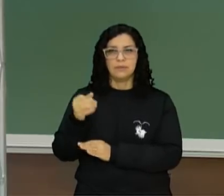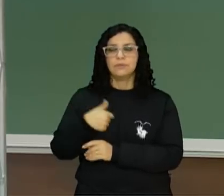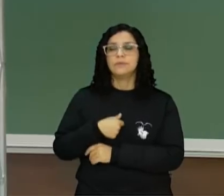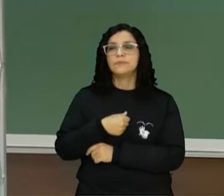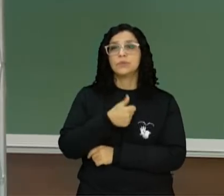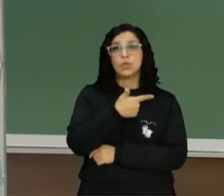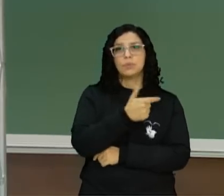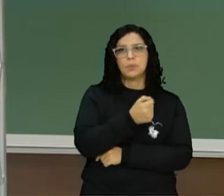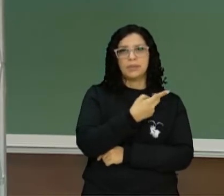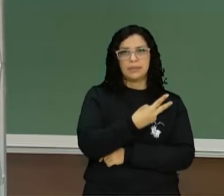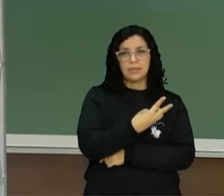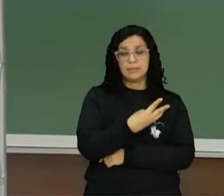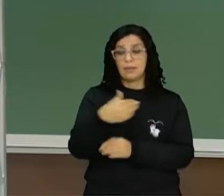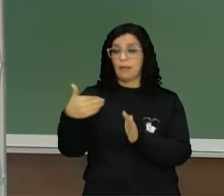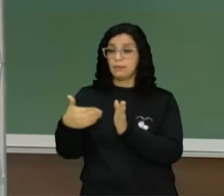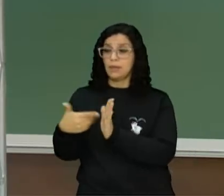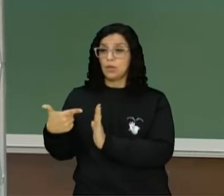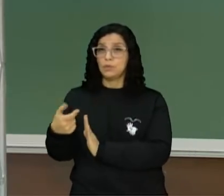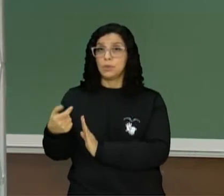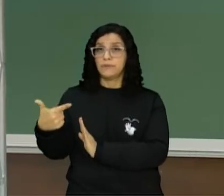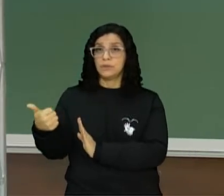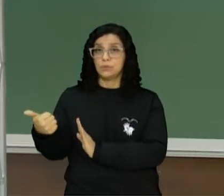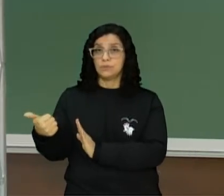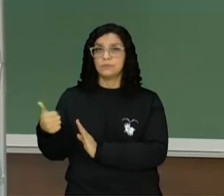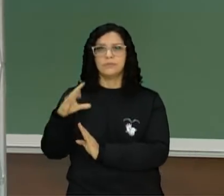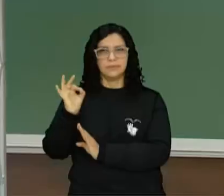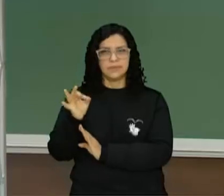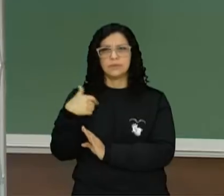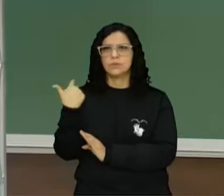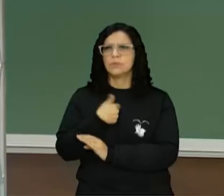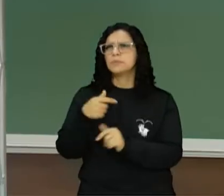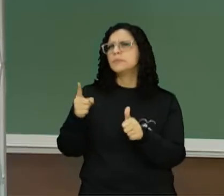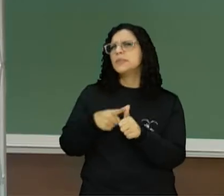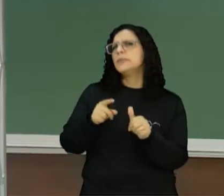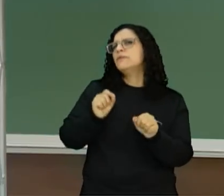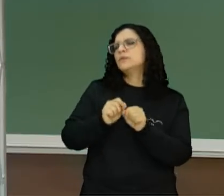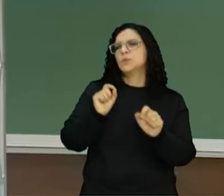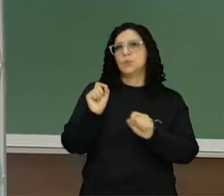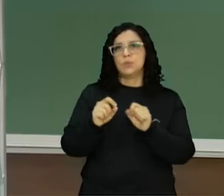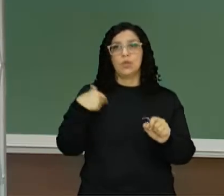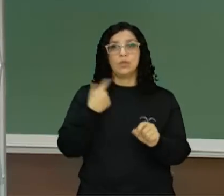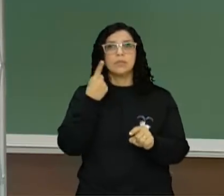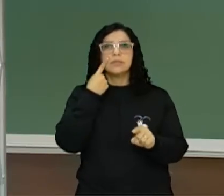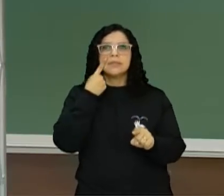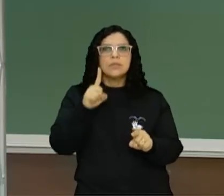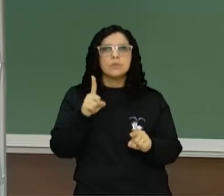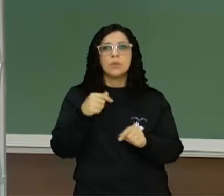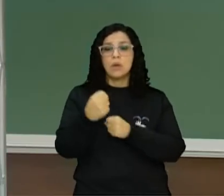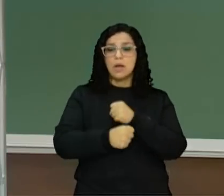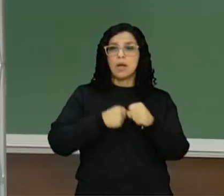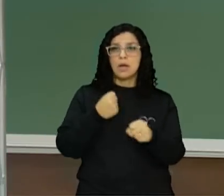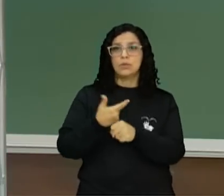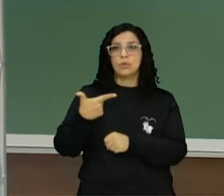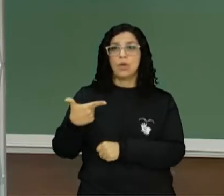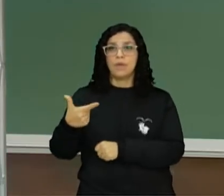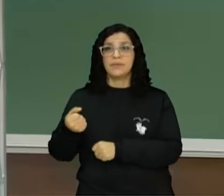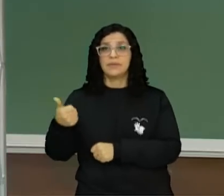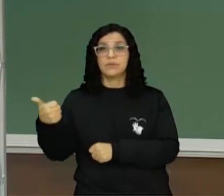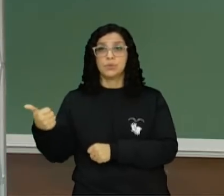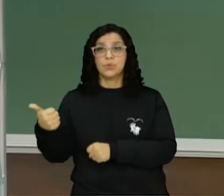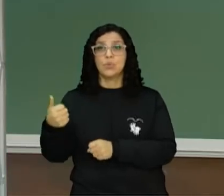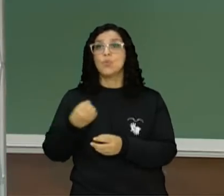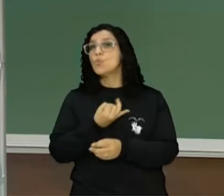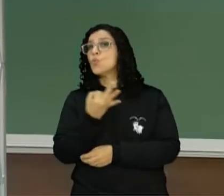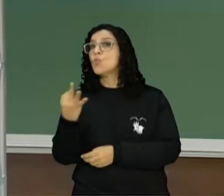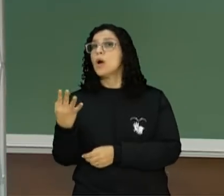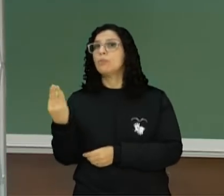ano de 2021. Tá? Então eu preciso primeiro fazer o quê? Descobrir no ano de 2021 qual será o termo dessa